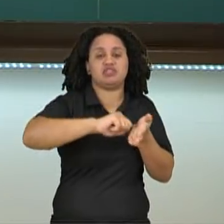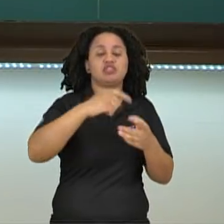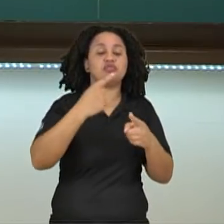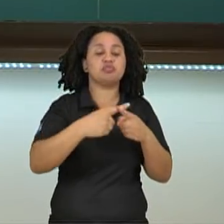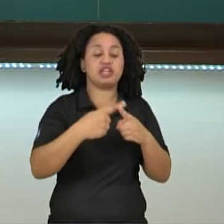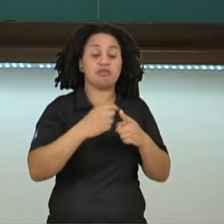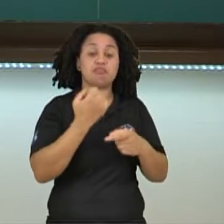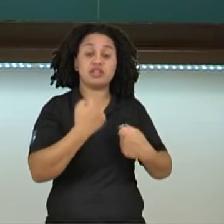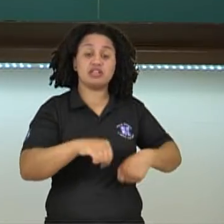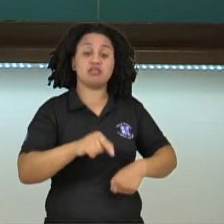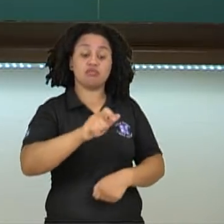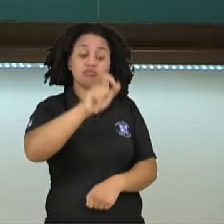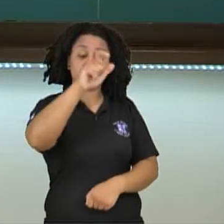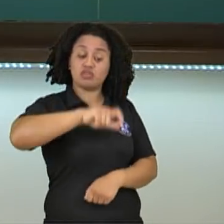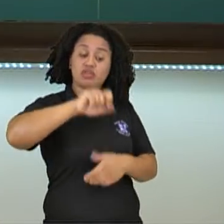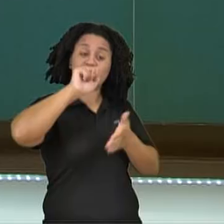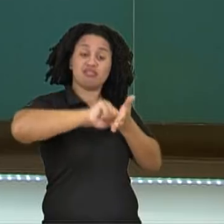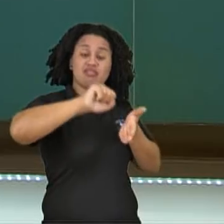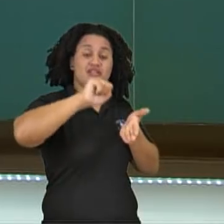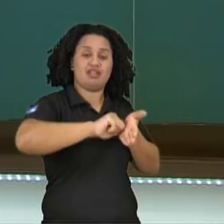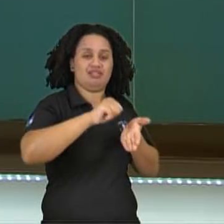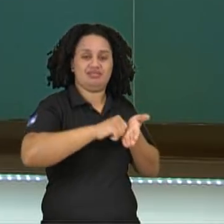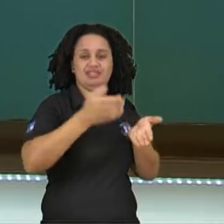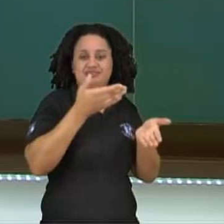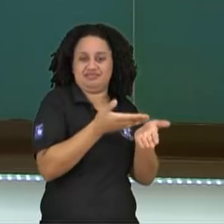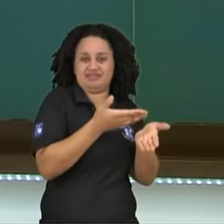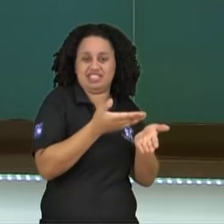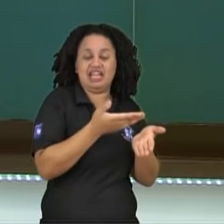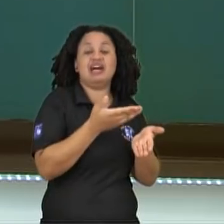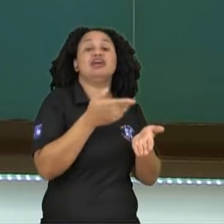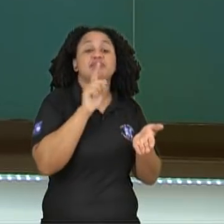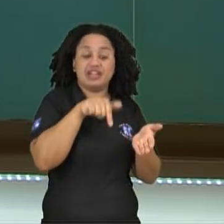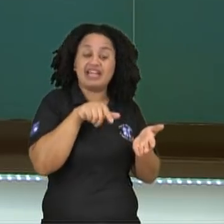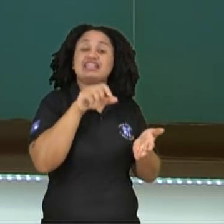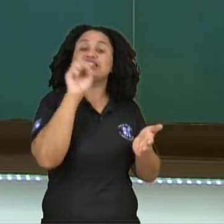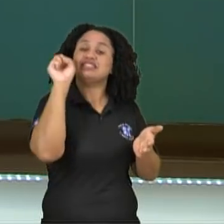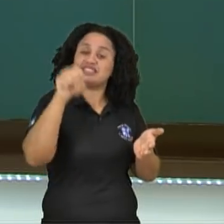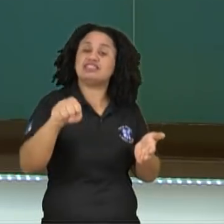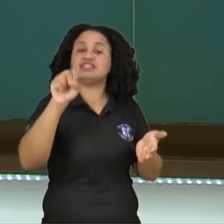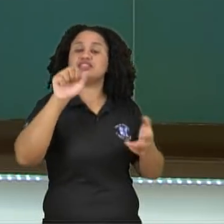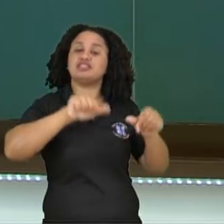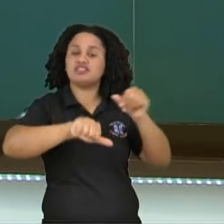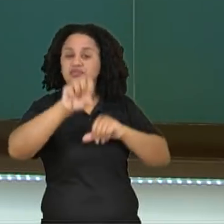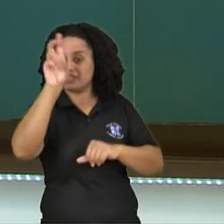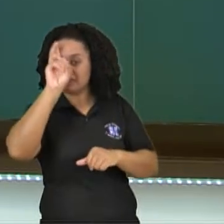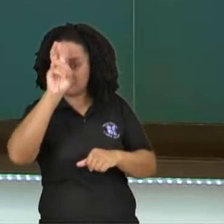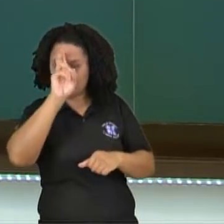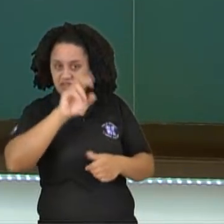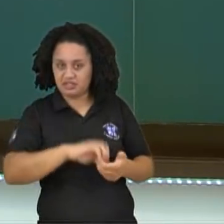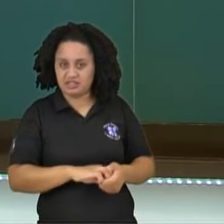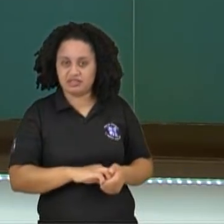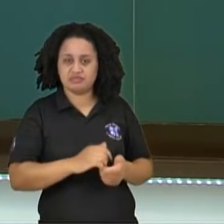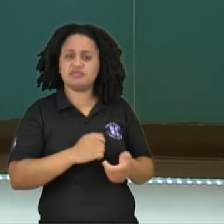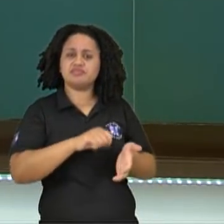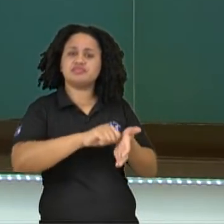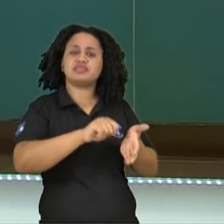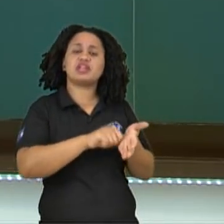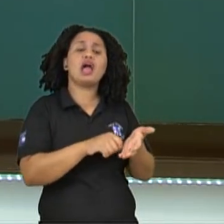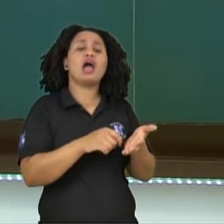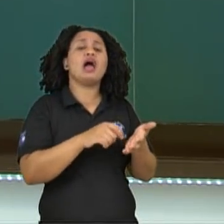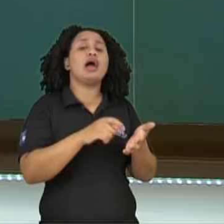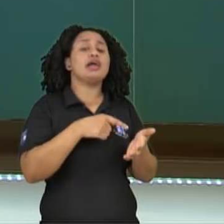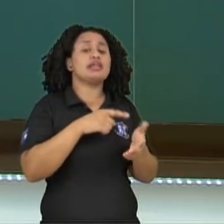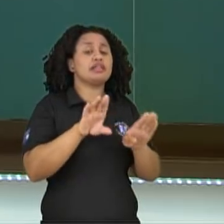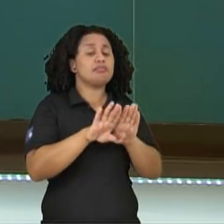não tem história. Para se fazer essa história, inclusive, ela tem várias interpretações, porque cada um